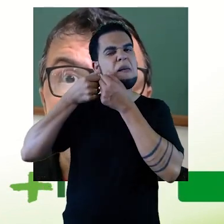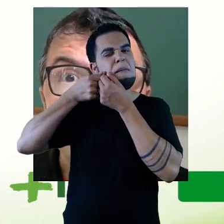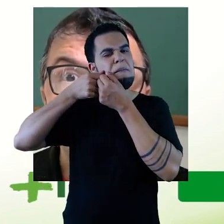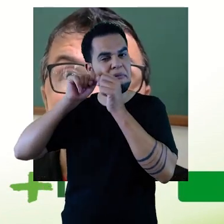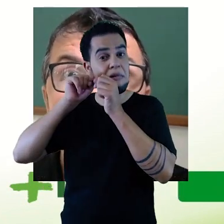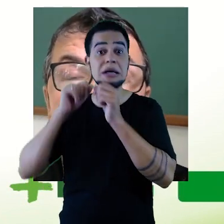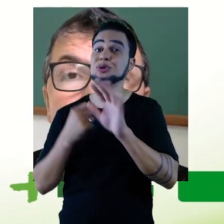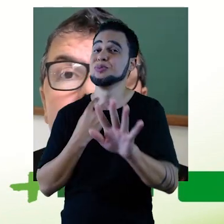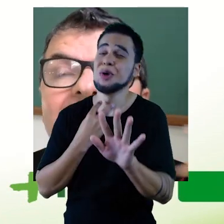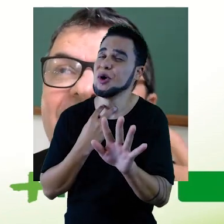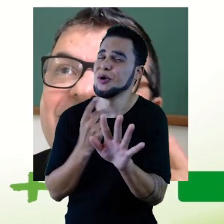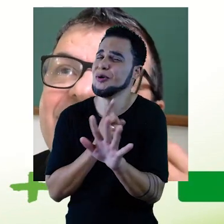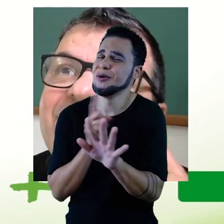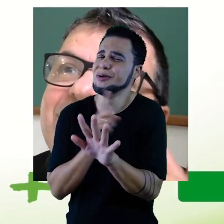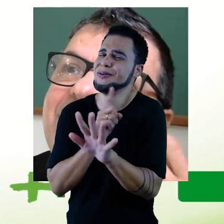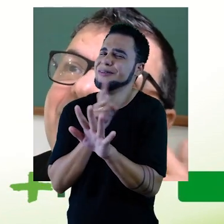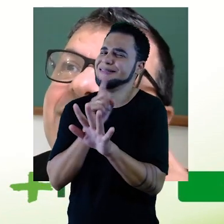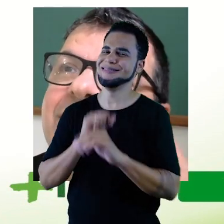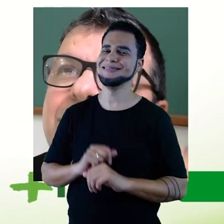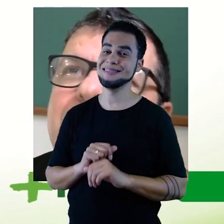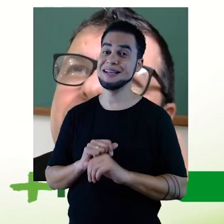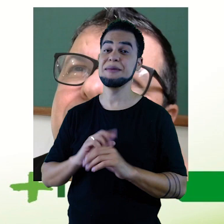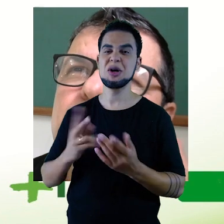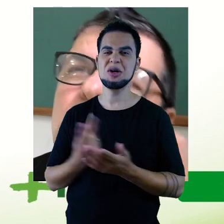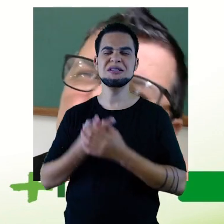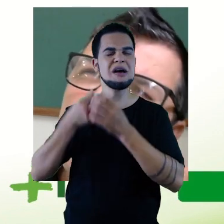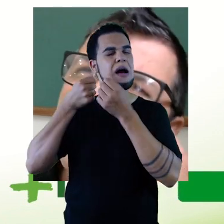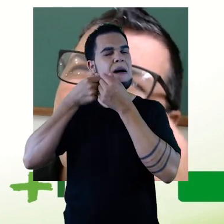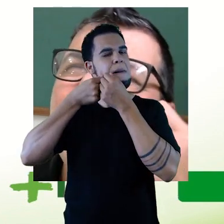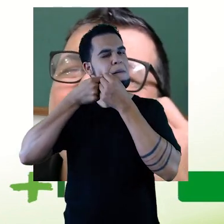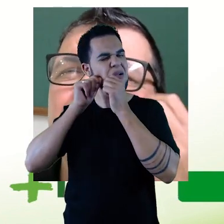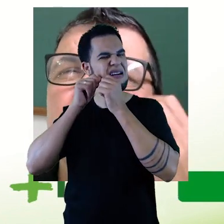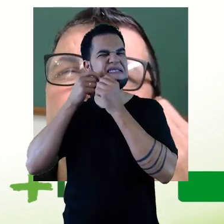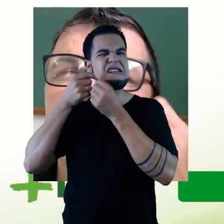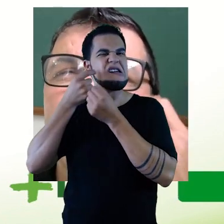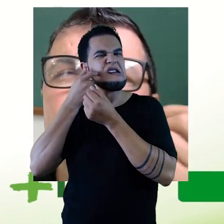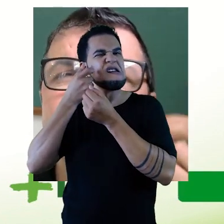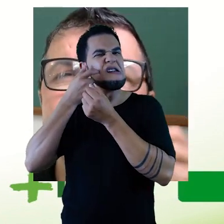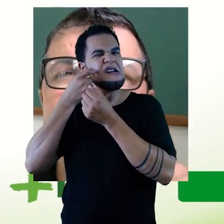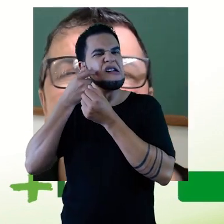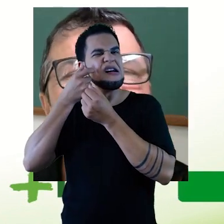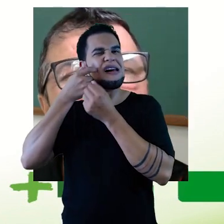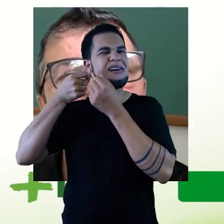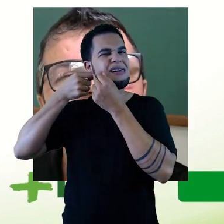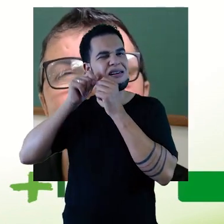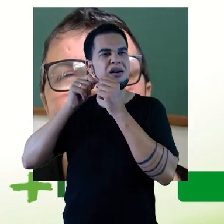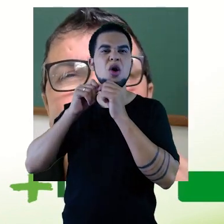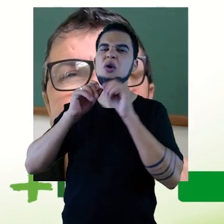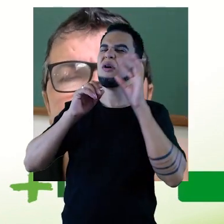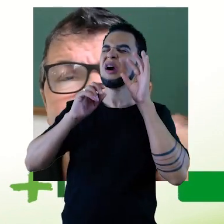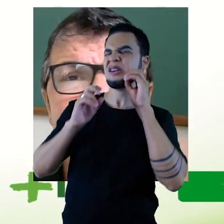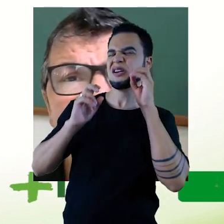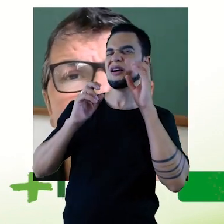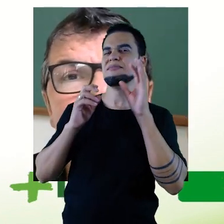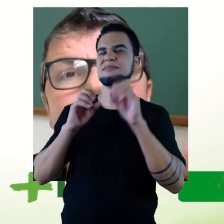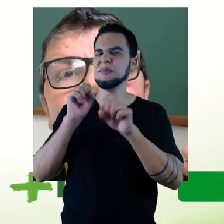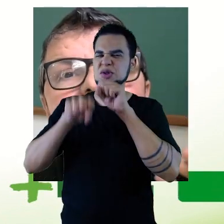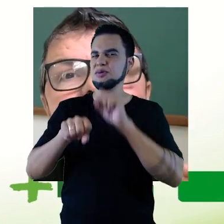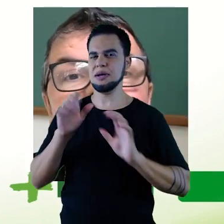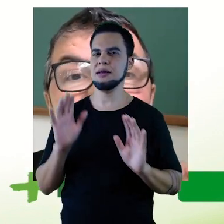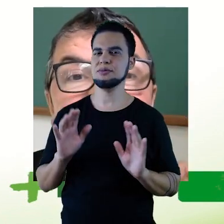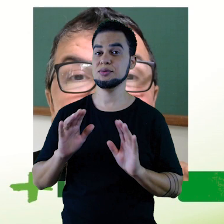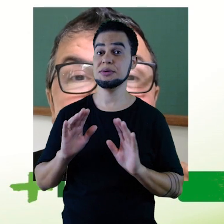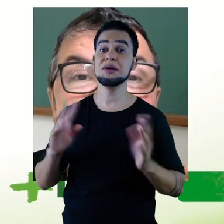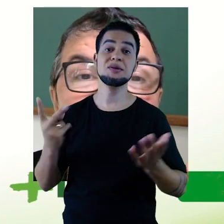não, gente. Aí você machucou, cavucou com a unha aqui, ou mordeu a língua, você está com